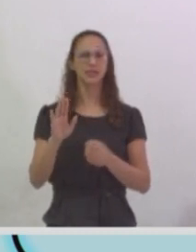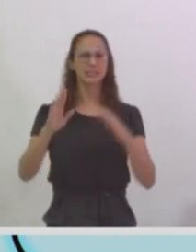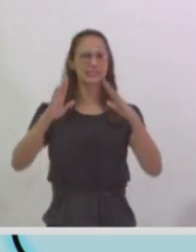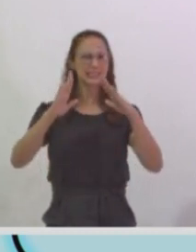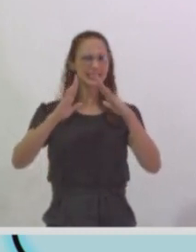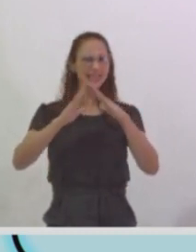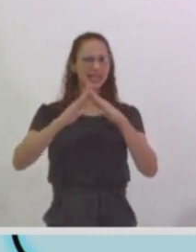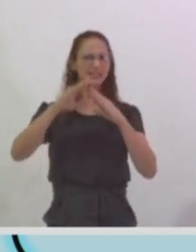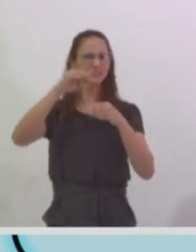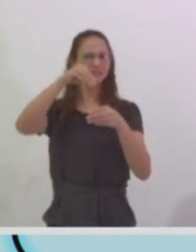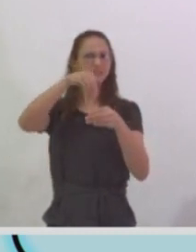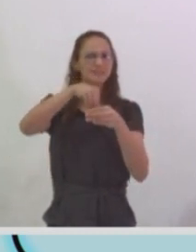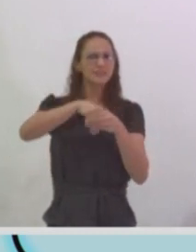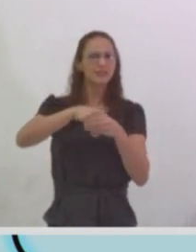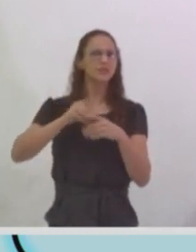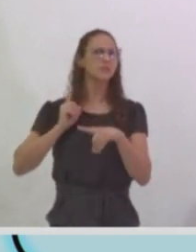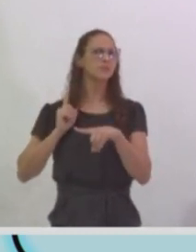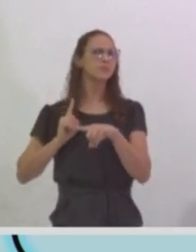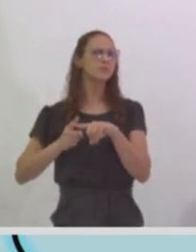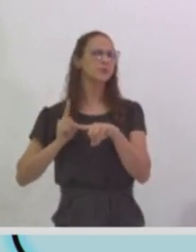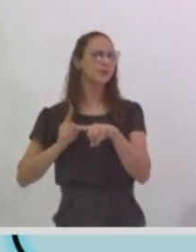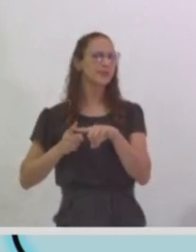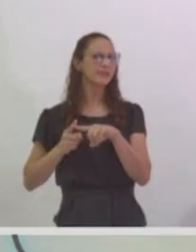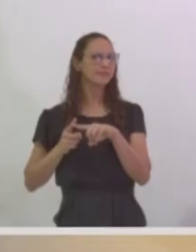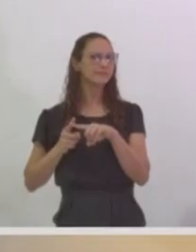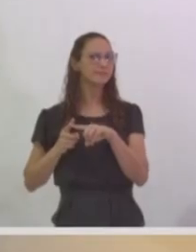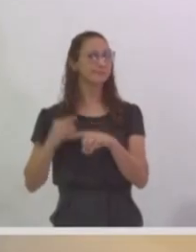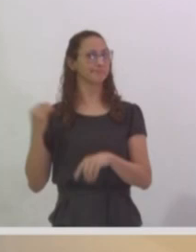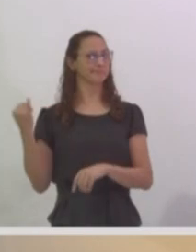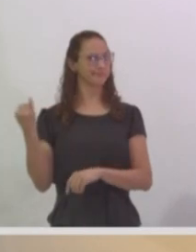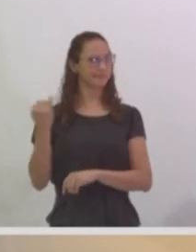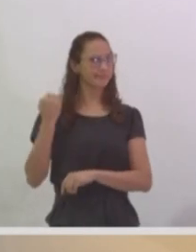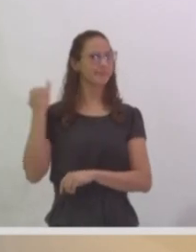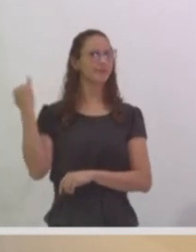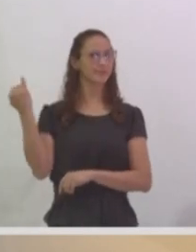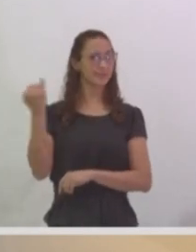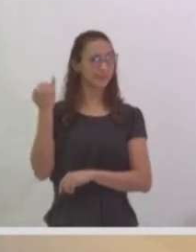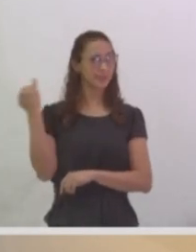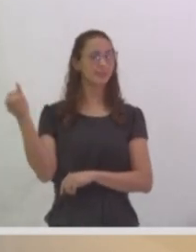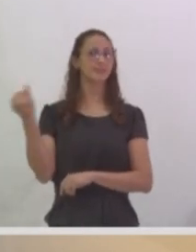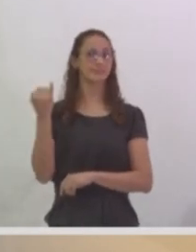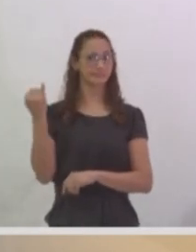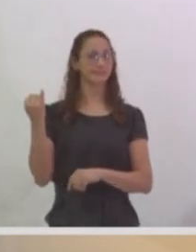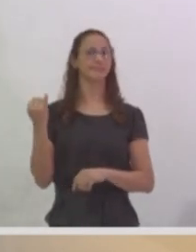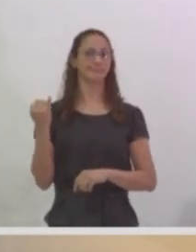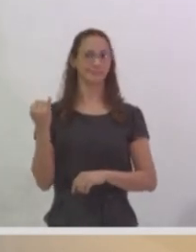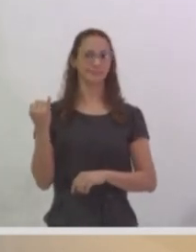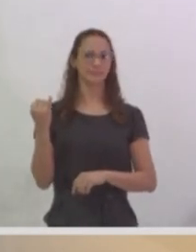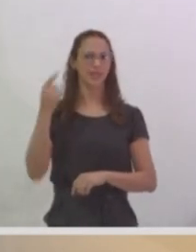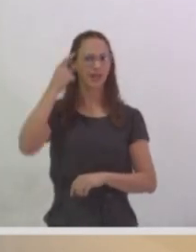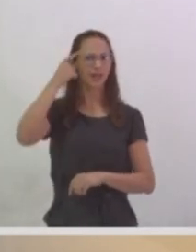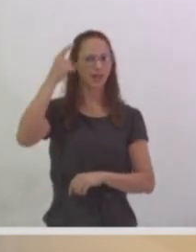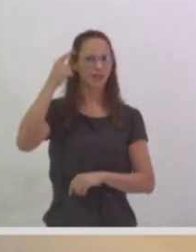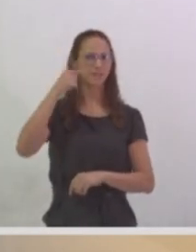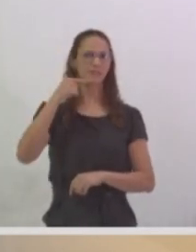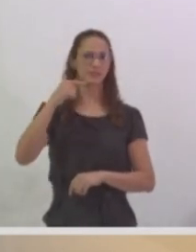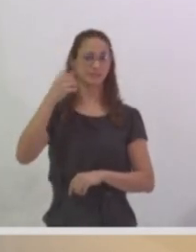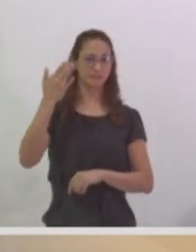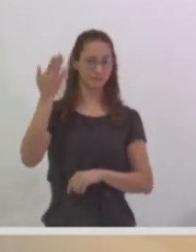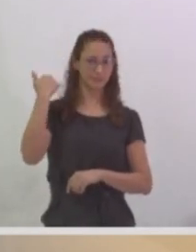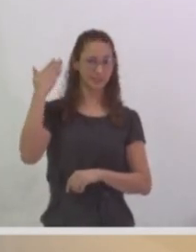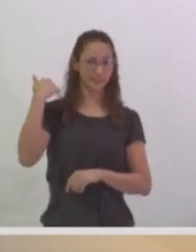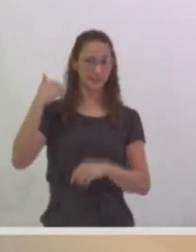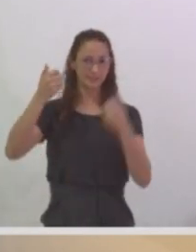casa. É importante que você fique em casa nesse momento tão difícil. Tá lembrado da aula passada que nós começamos a falar do